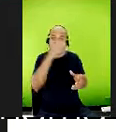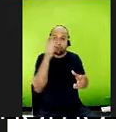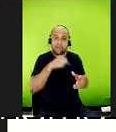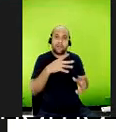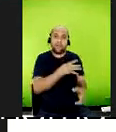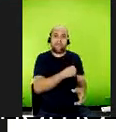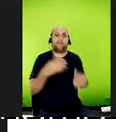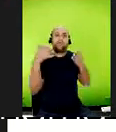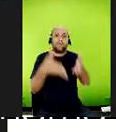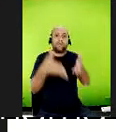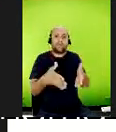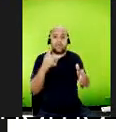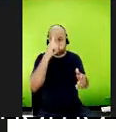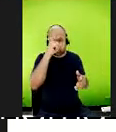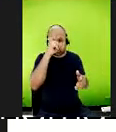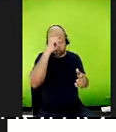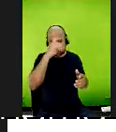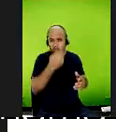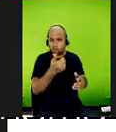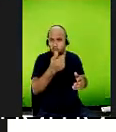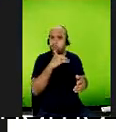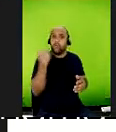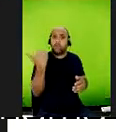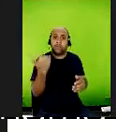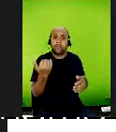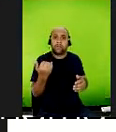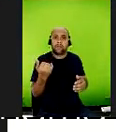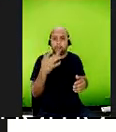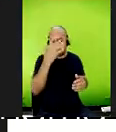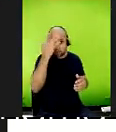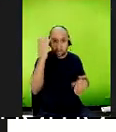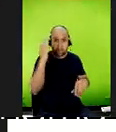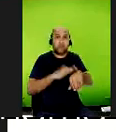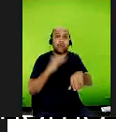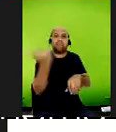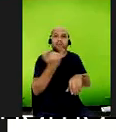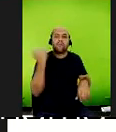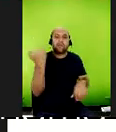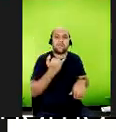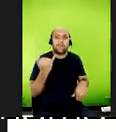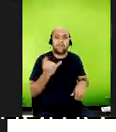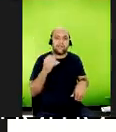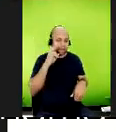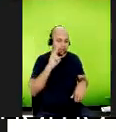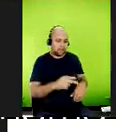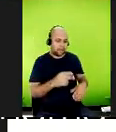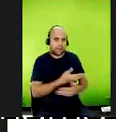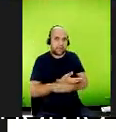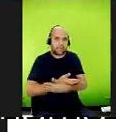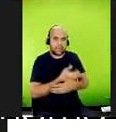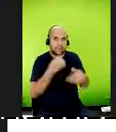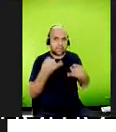filho chega no hospital nas últimas do centro cirúrgico aí a pessoa mais importante do centro cirúrgico olha para essa criança e fala